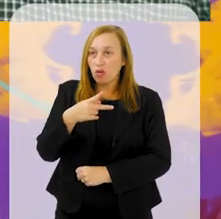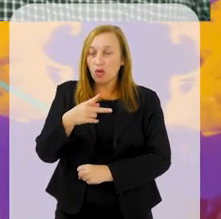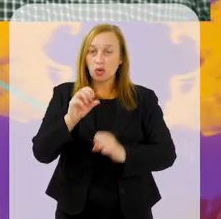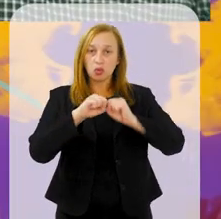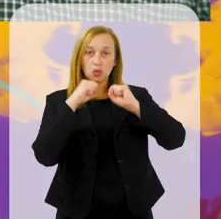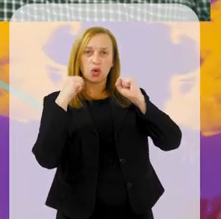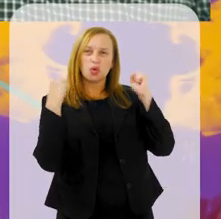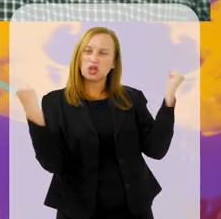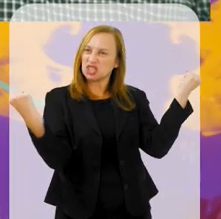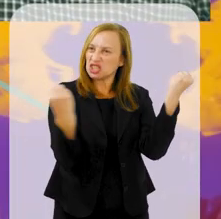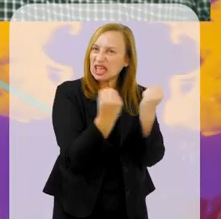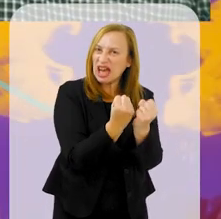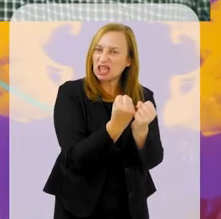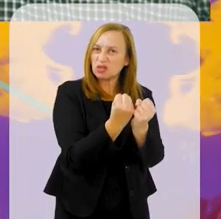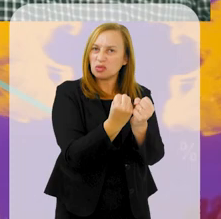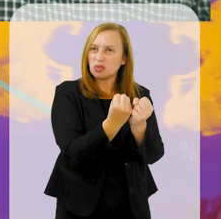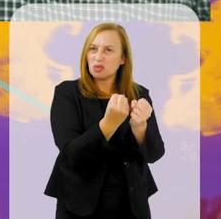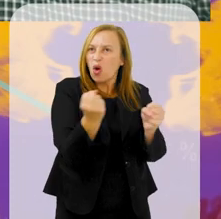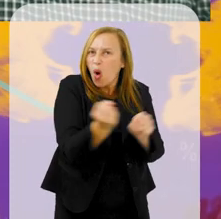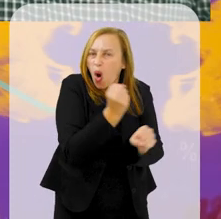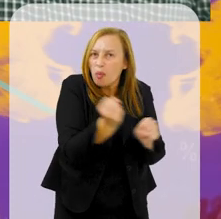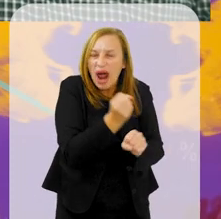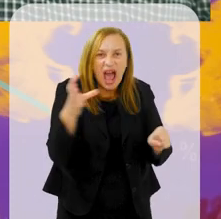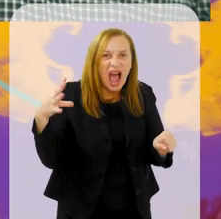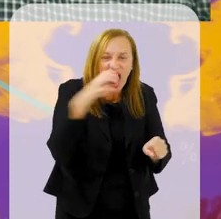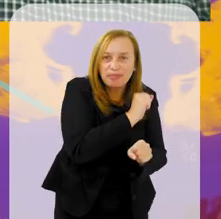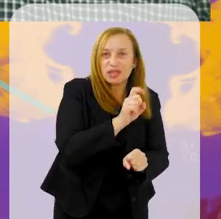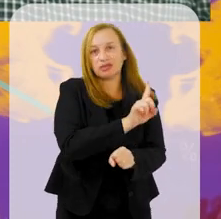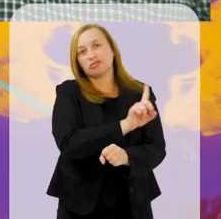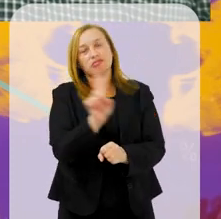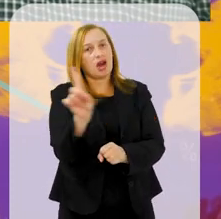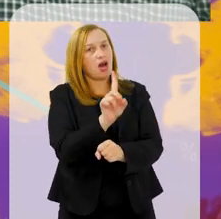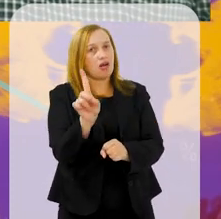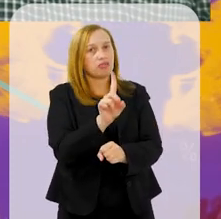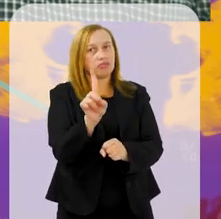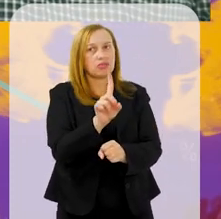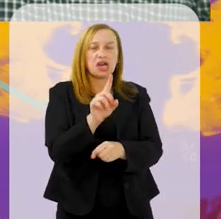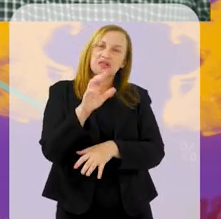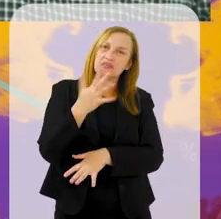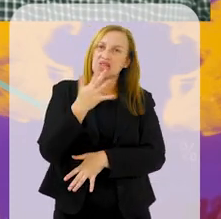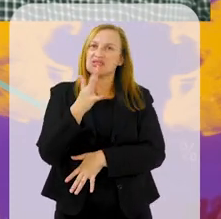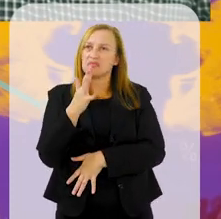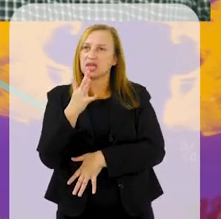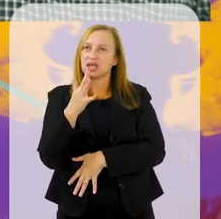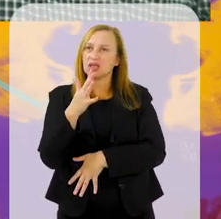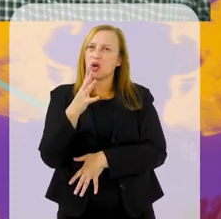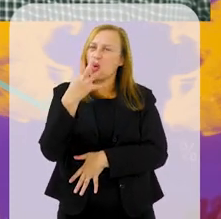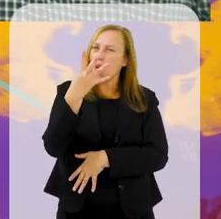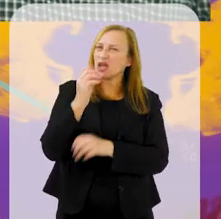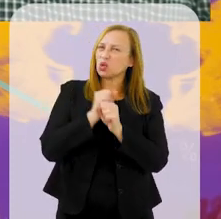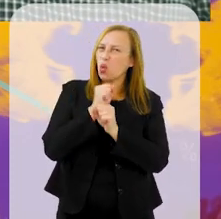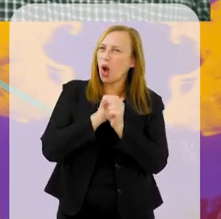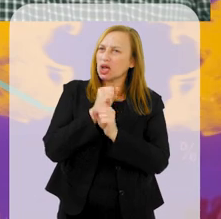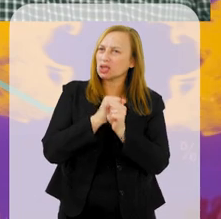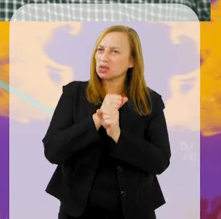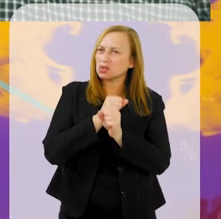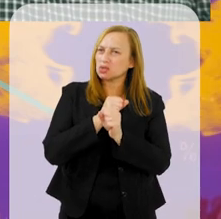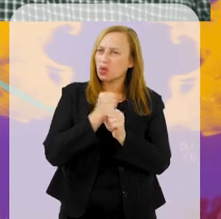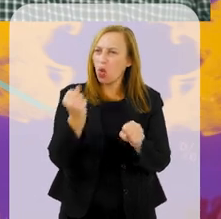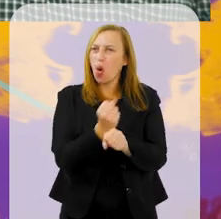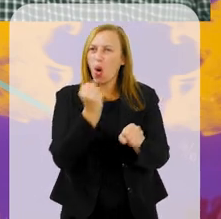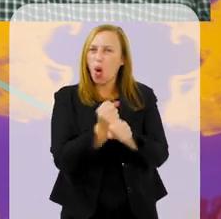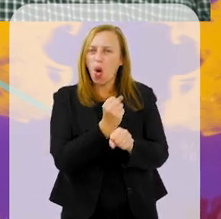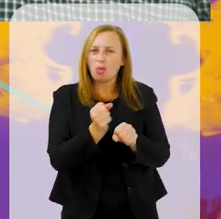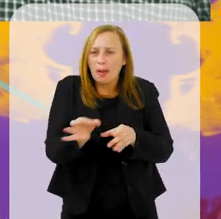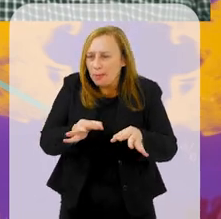estádio não se estala o dedo e ele está pronto. Ele estima, por exemplo, o prazo de